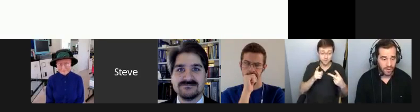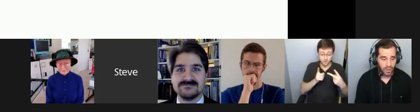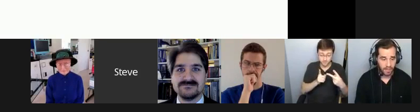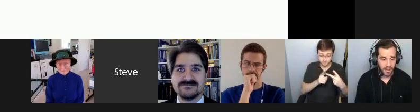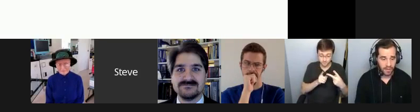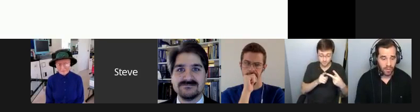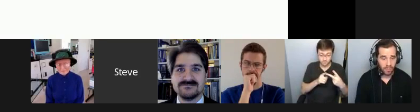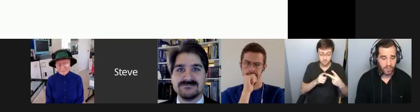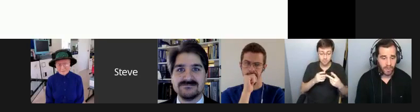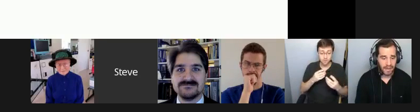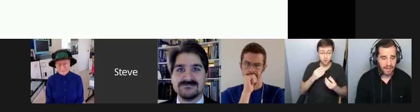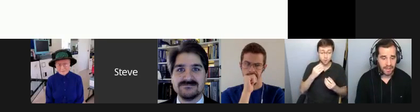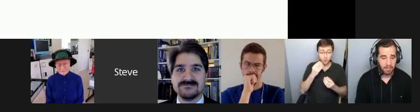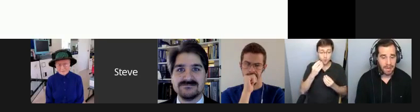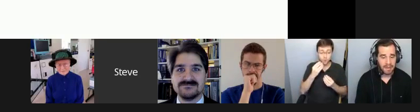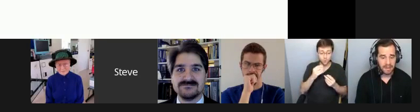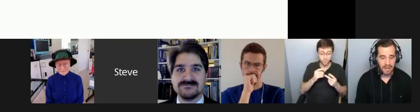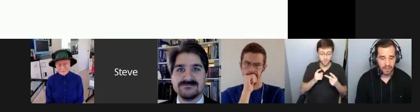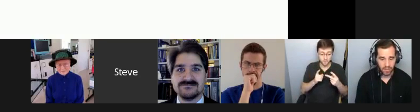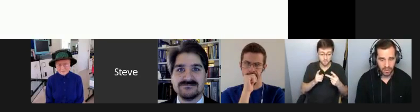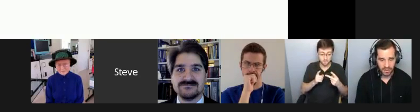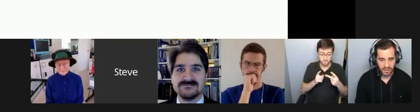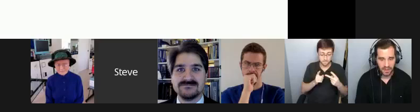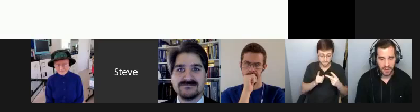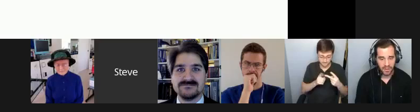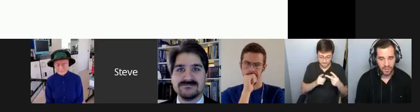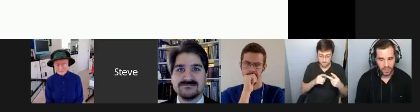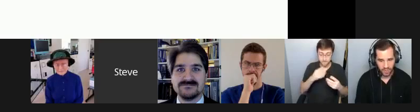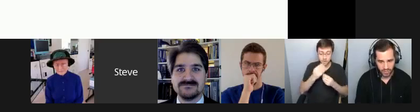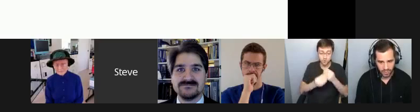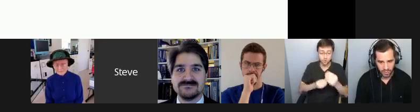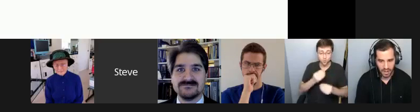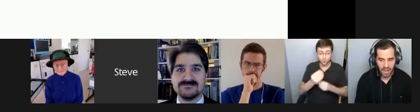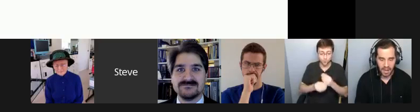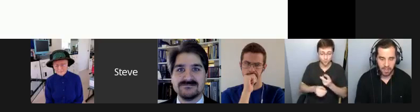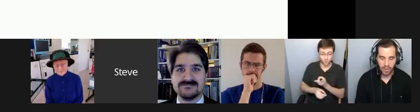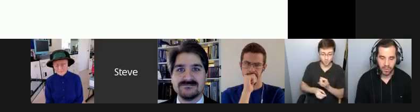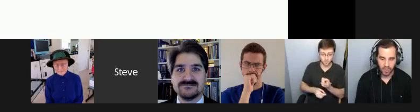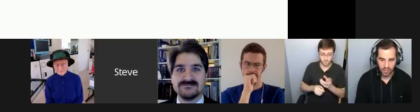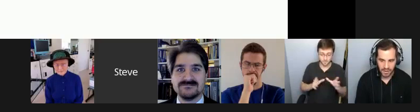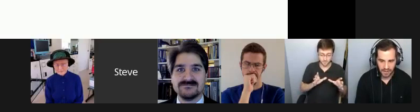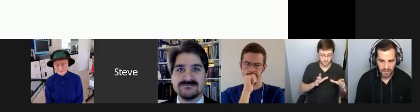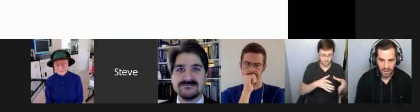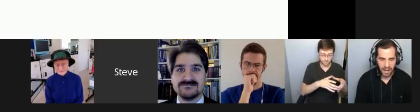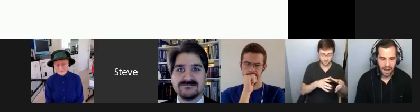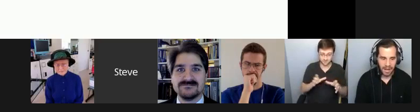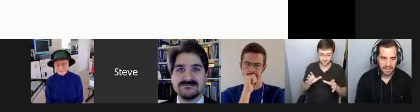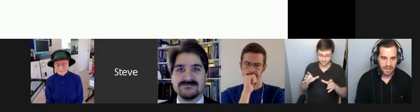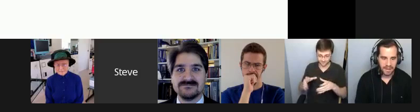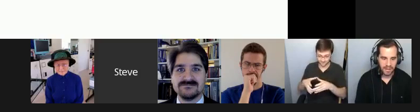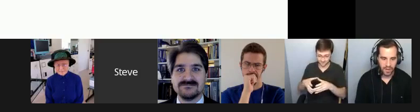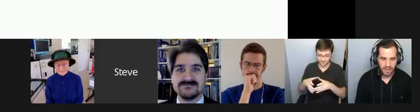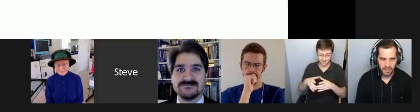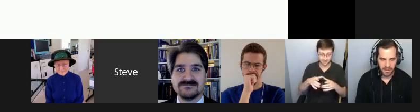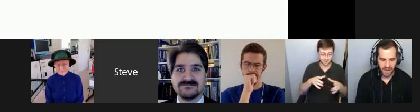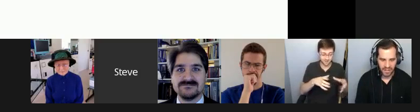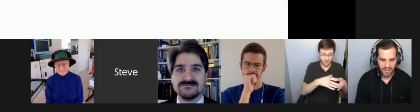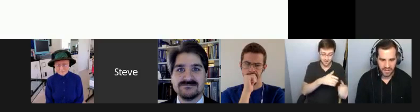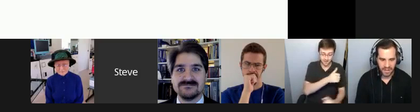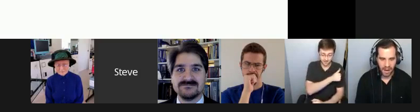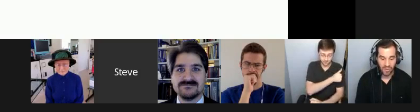O segundo questionamento, como os participantes leitores surdos reproduzem as